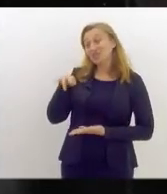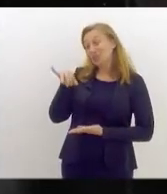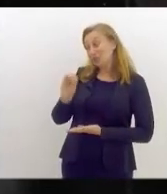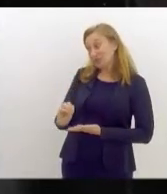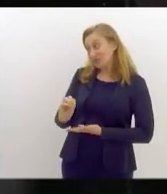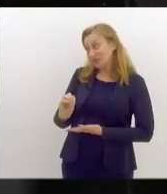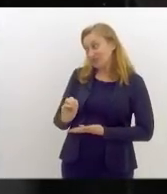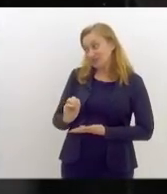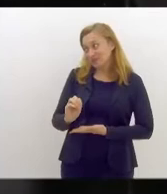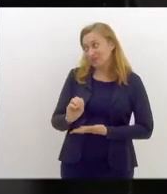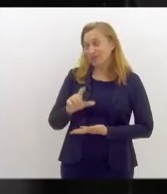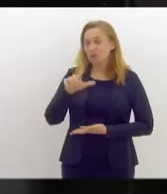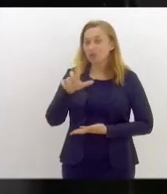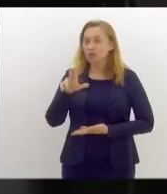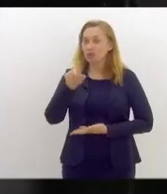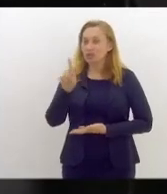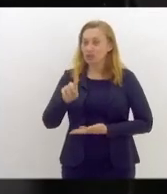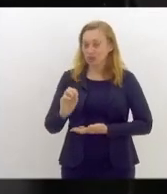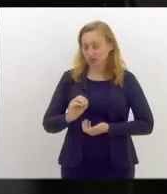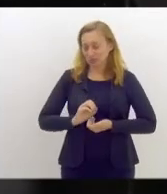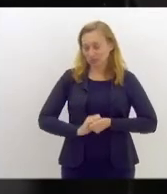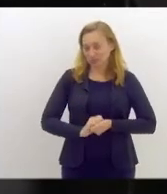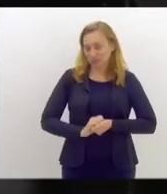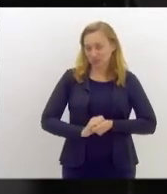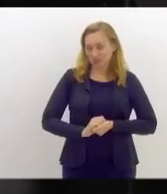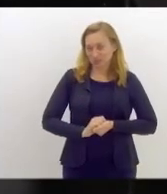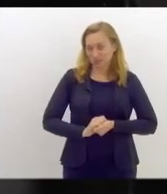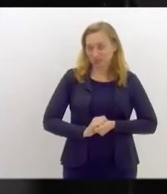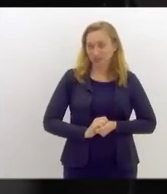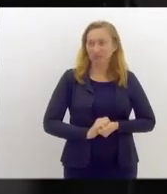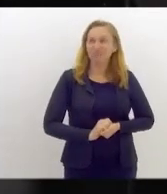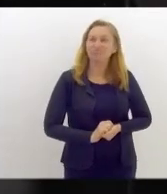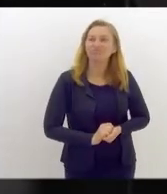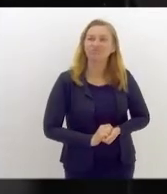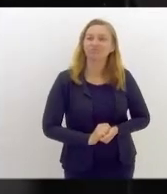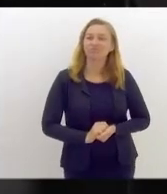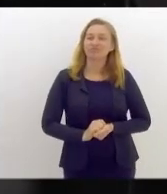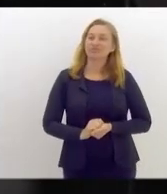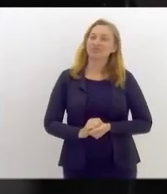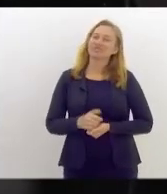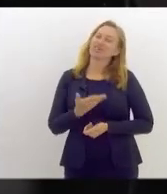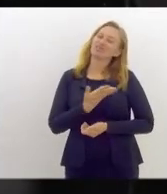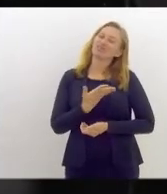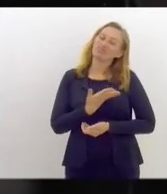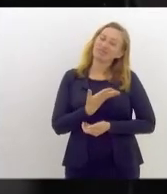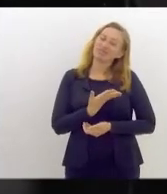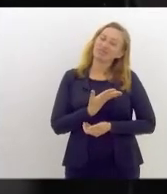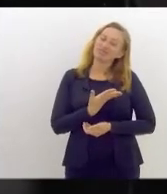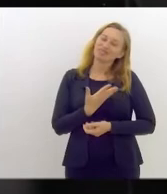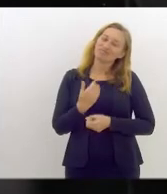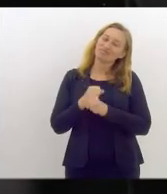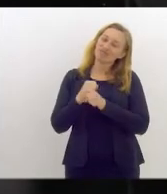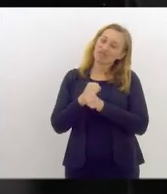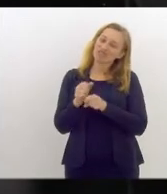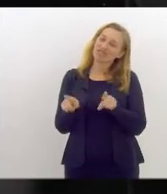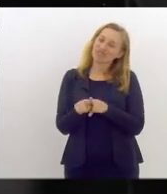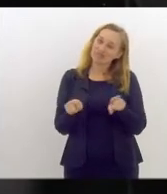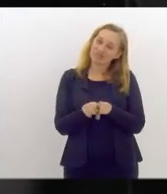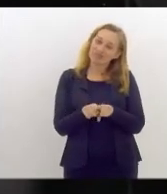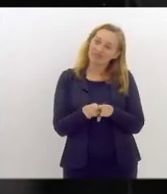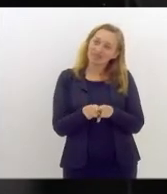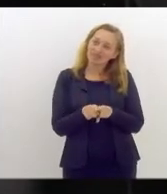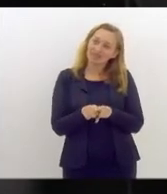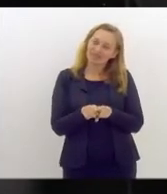Eloísio Barros Bastos de longa convivência também E a nossa